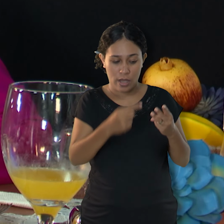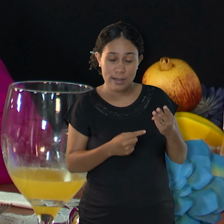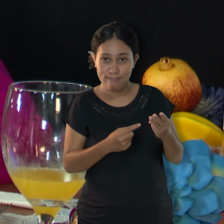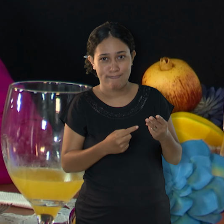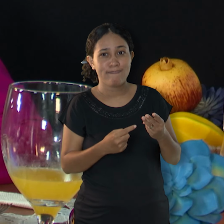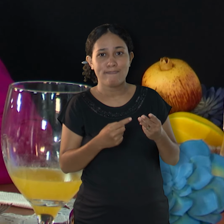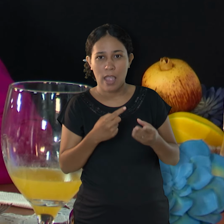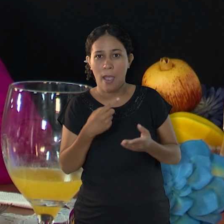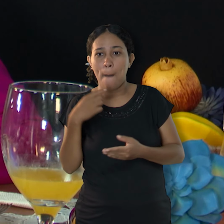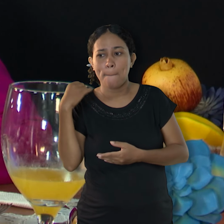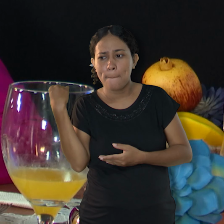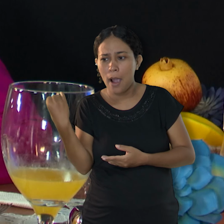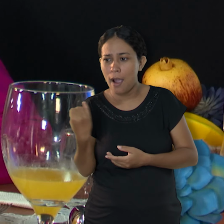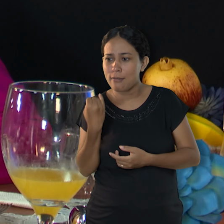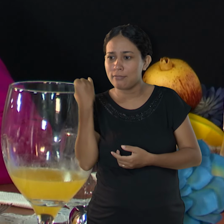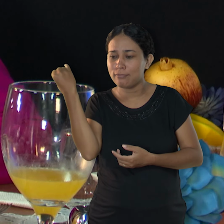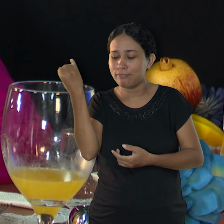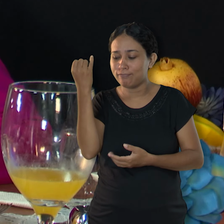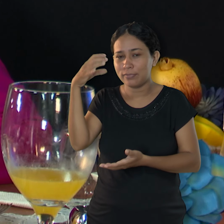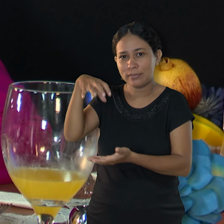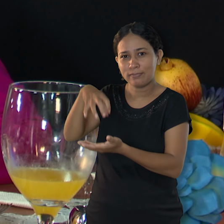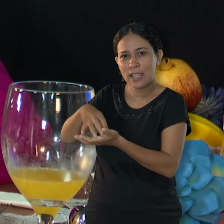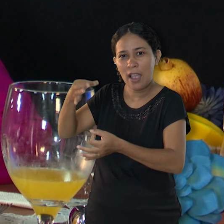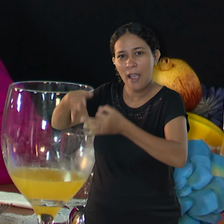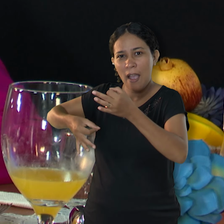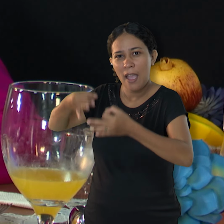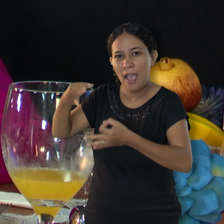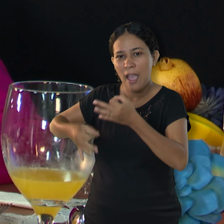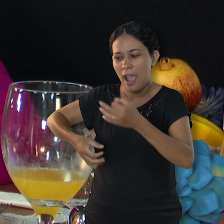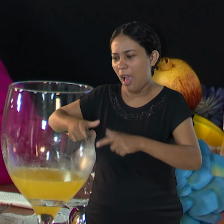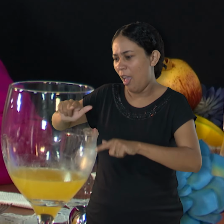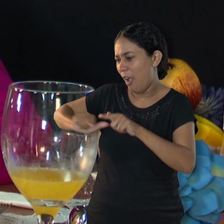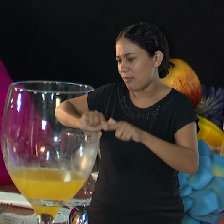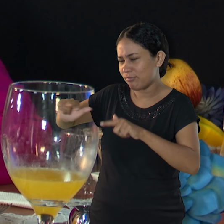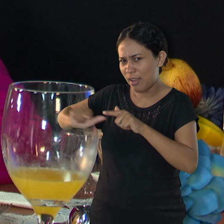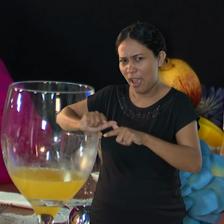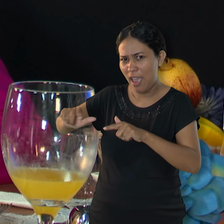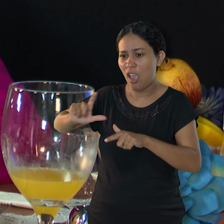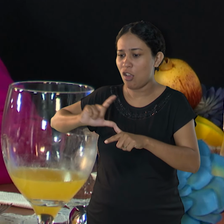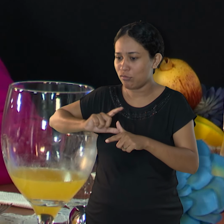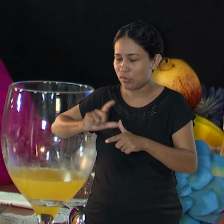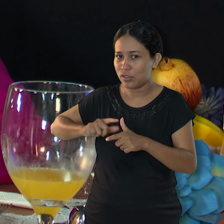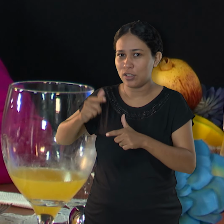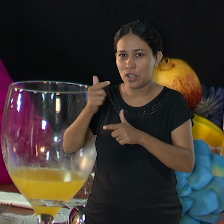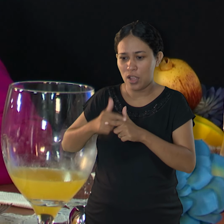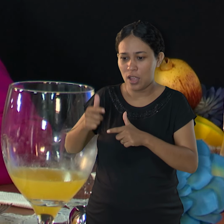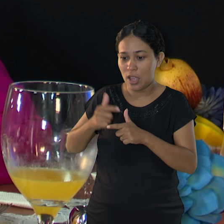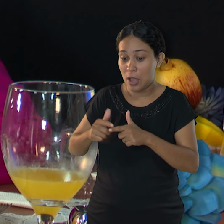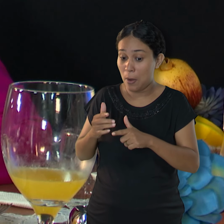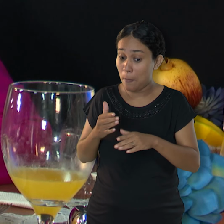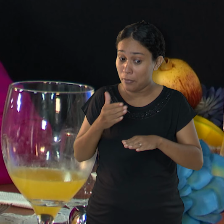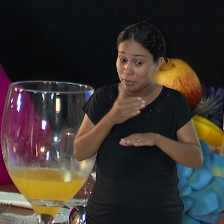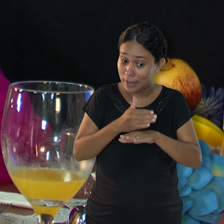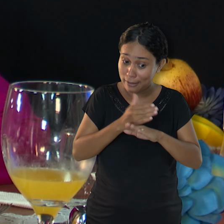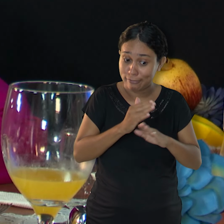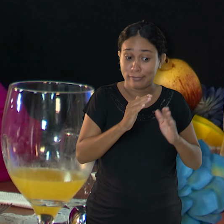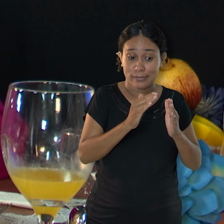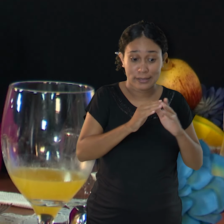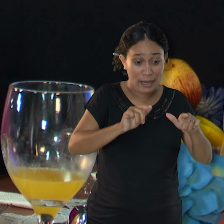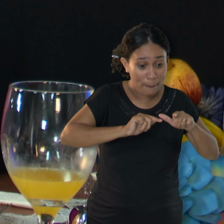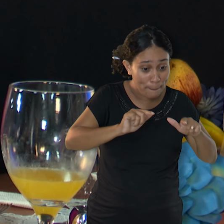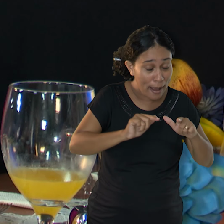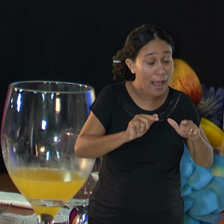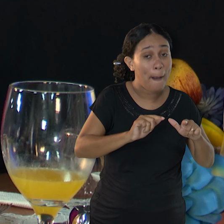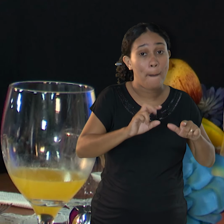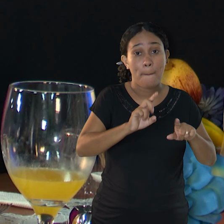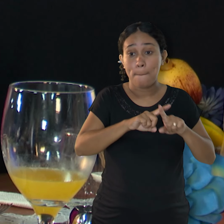tribunal podia estar me sugando, tá? Eu falava assim, eu tenho o horário, eu posso continuar trabalhando de casa, mas o horário dos meus filhos é dos meus filhos. Mãezona é assim.